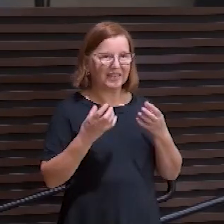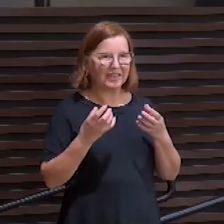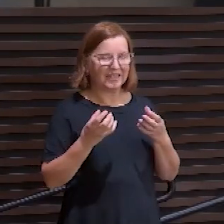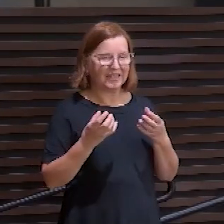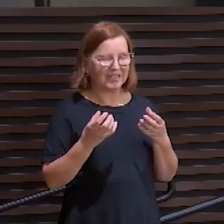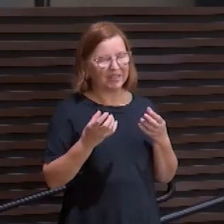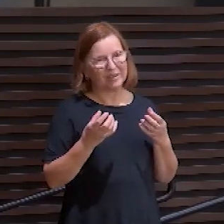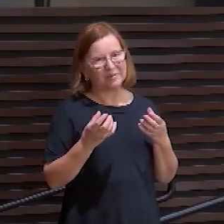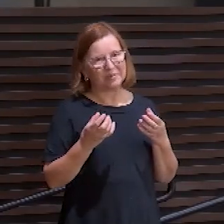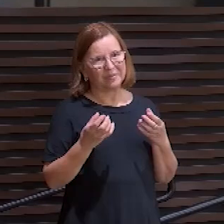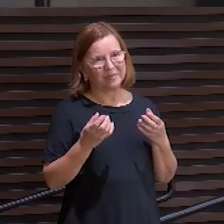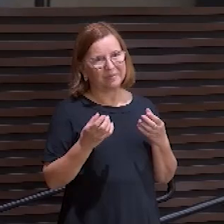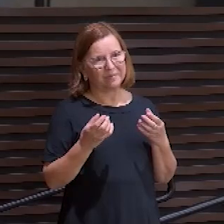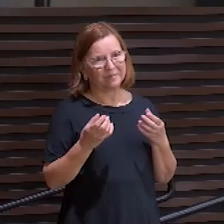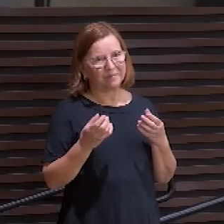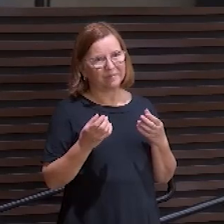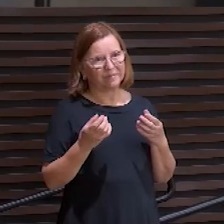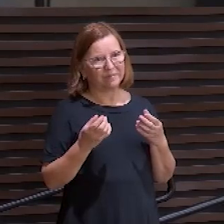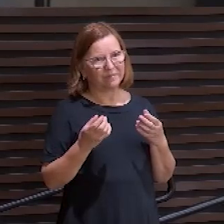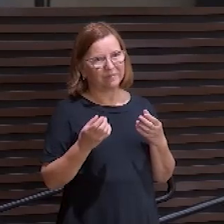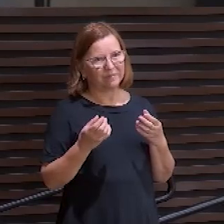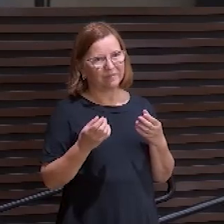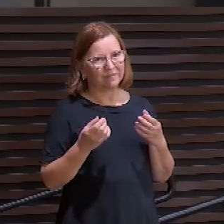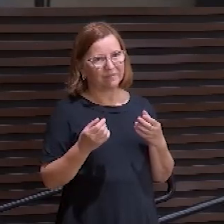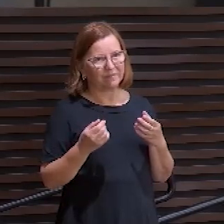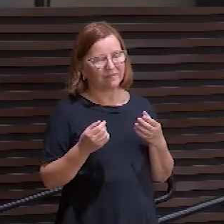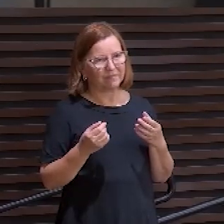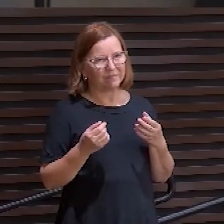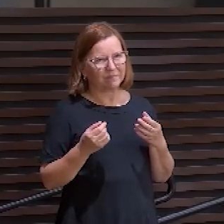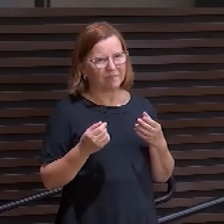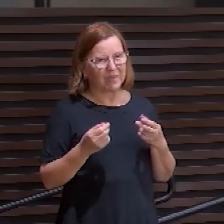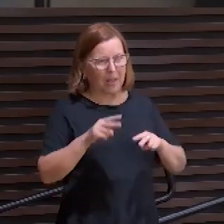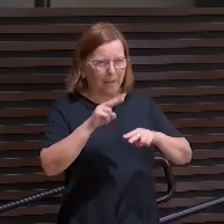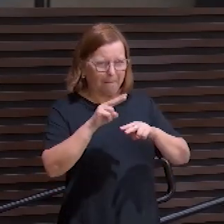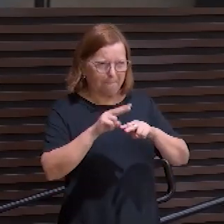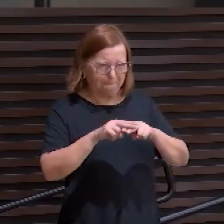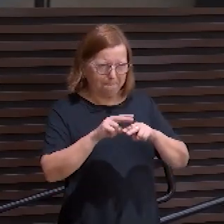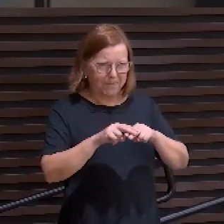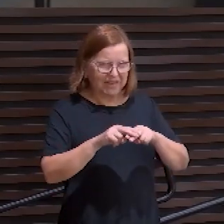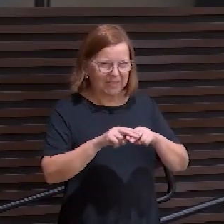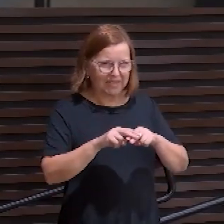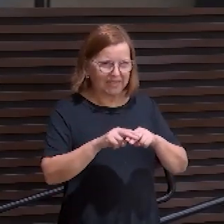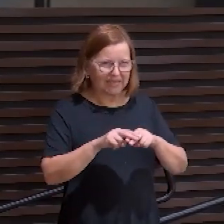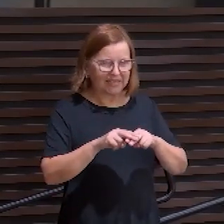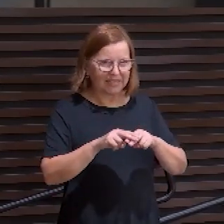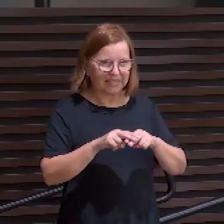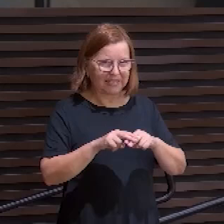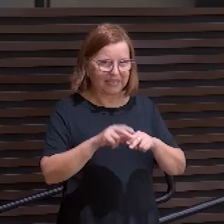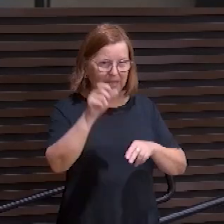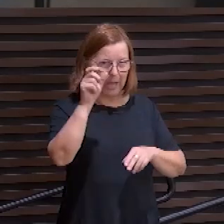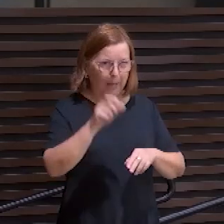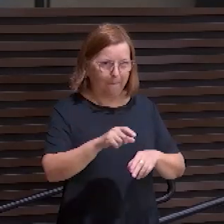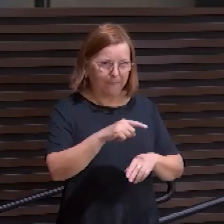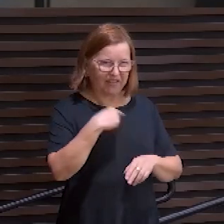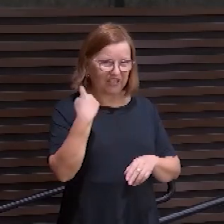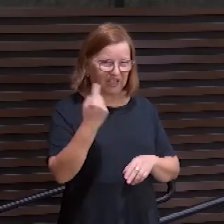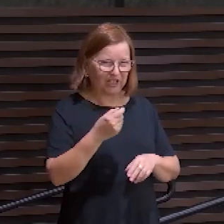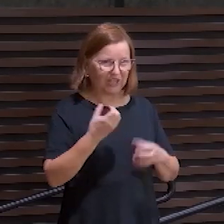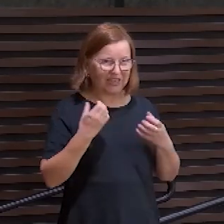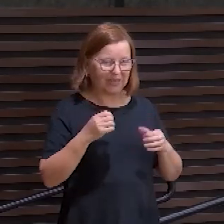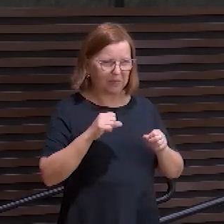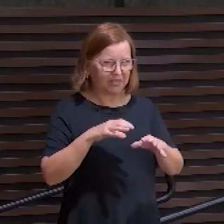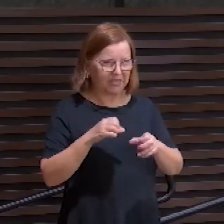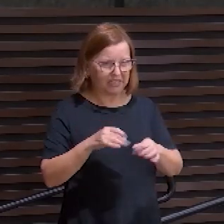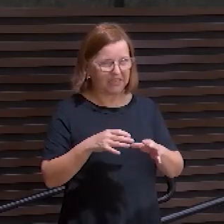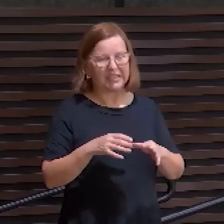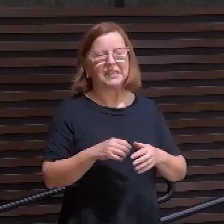vincular o aluno conosco. Paulo, que estava saindo de Éfeso depois de um